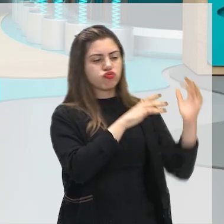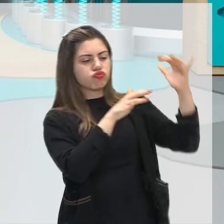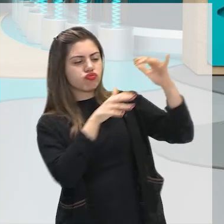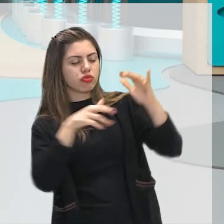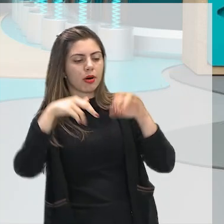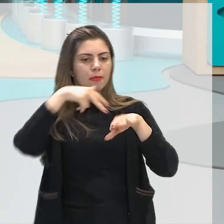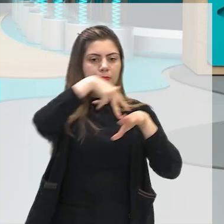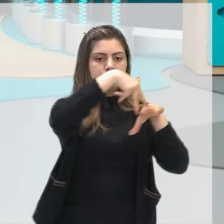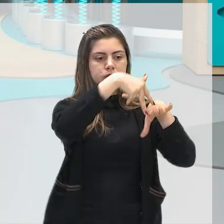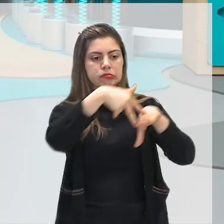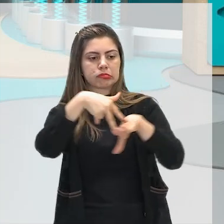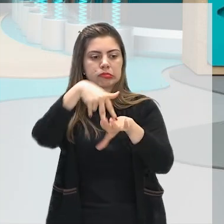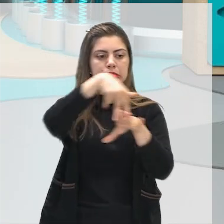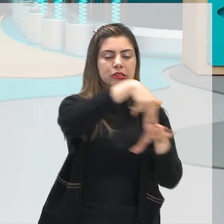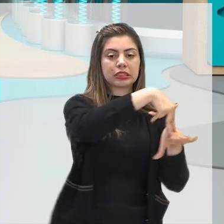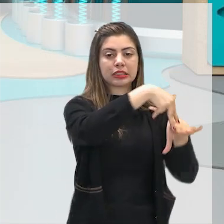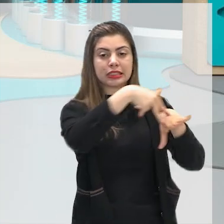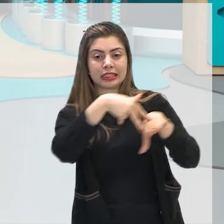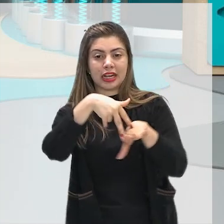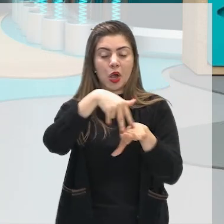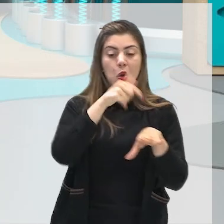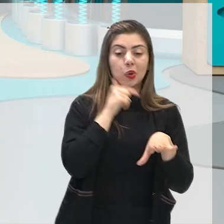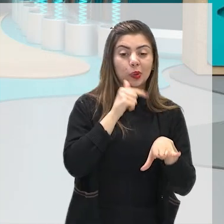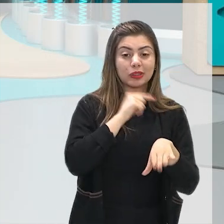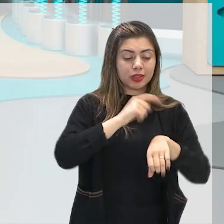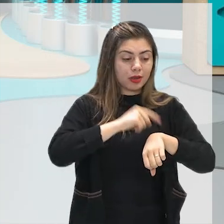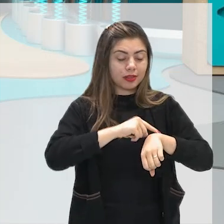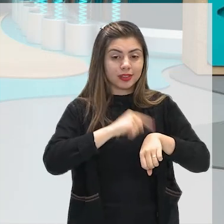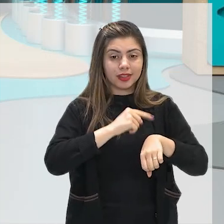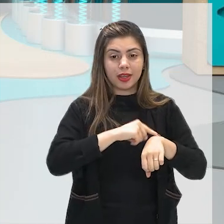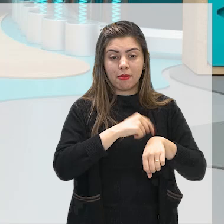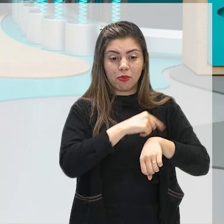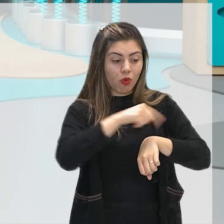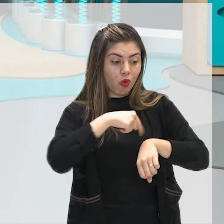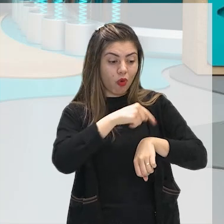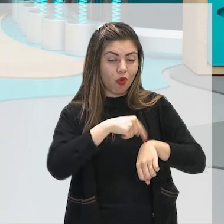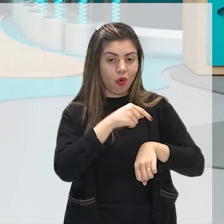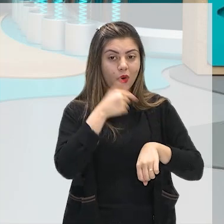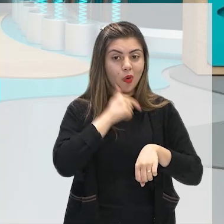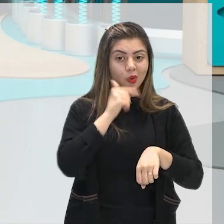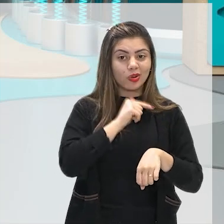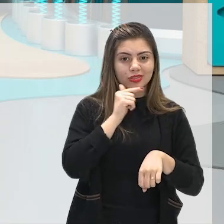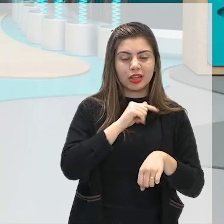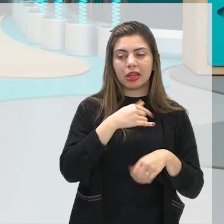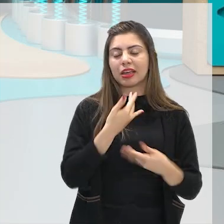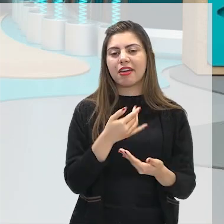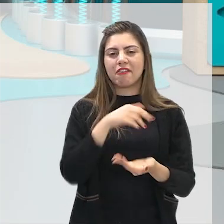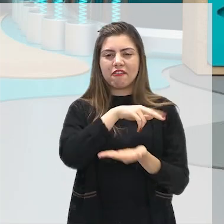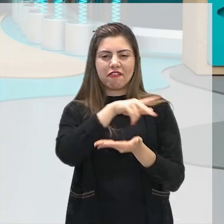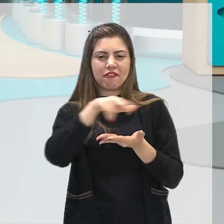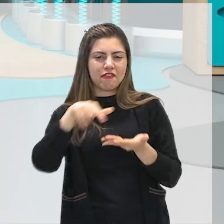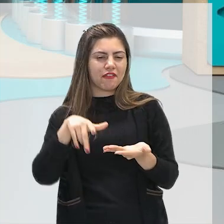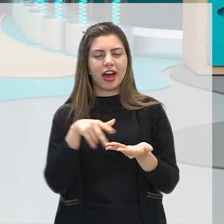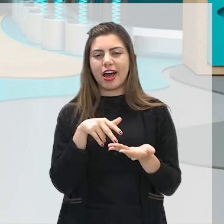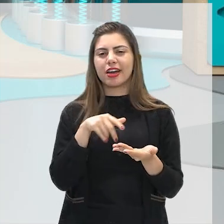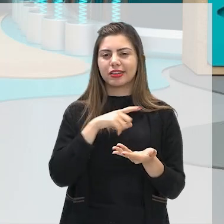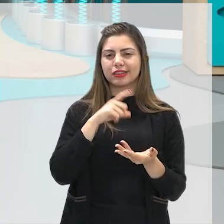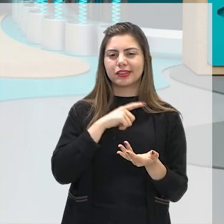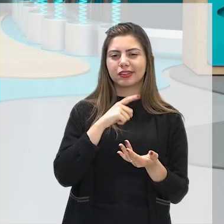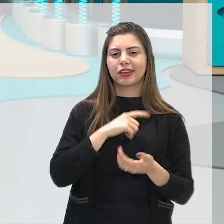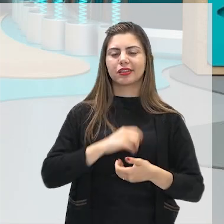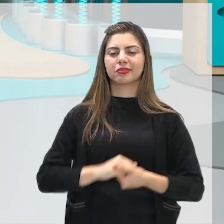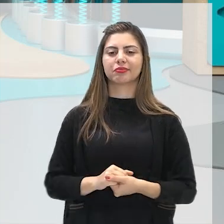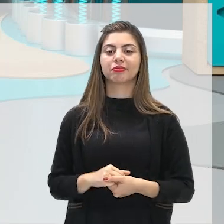o maior tempo possível e fazer aí as manobras radicais, como o turbo, 360, dentre